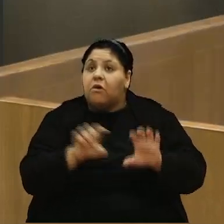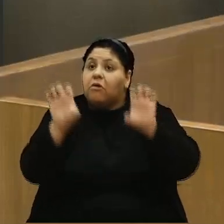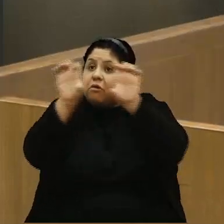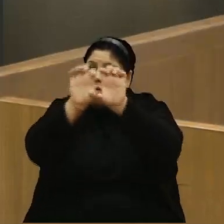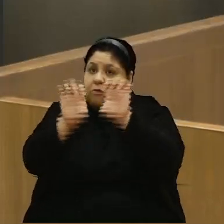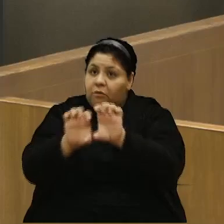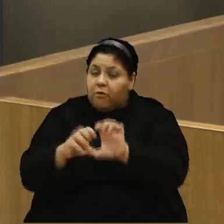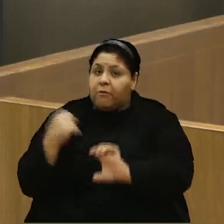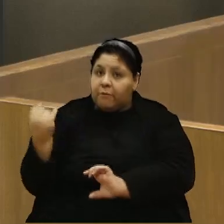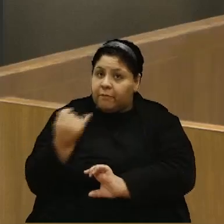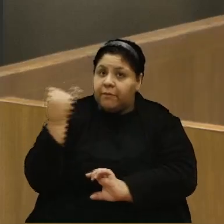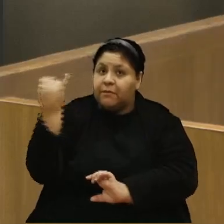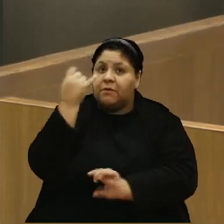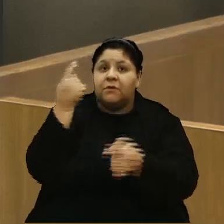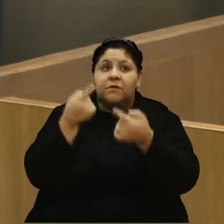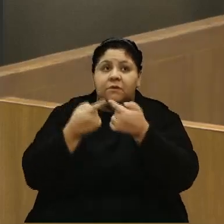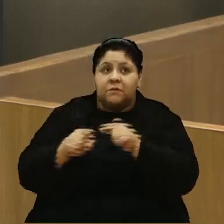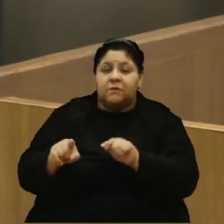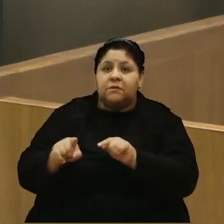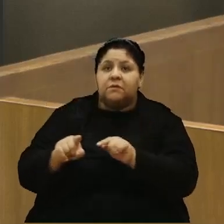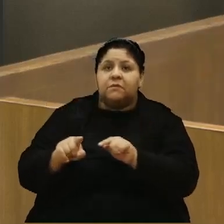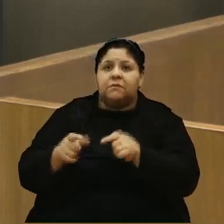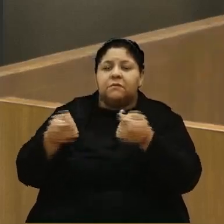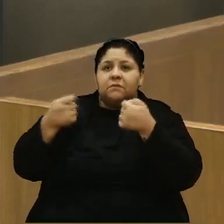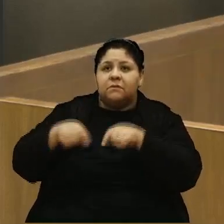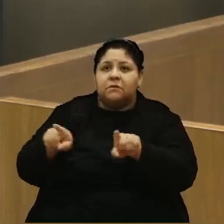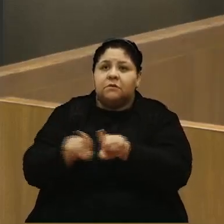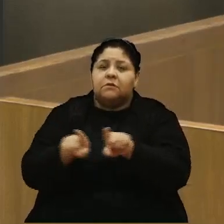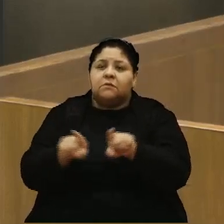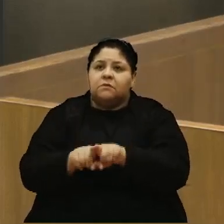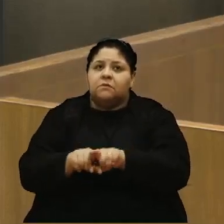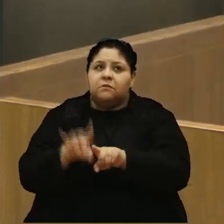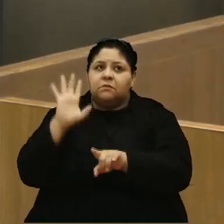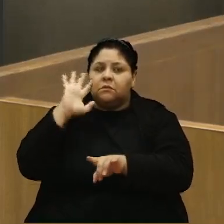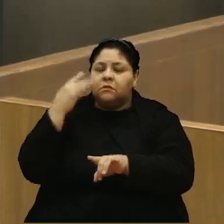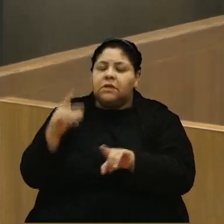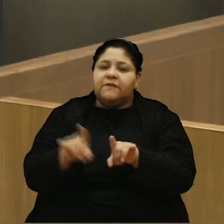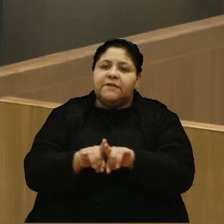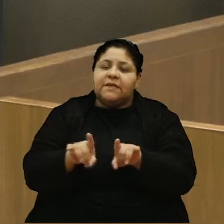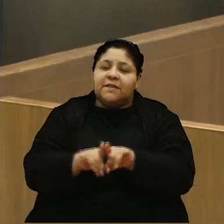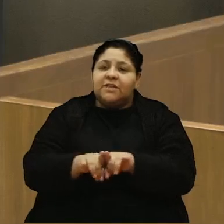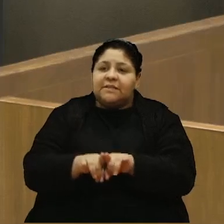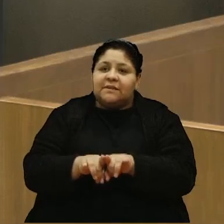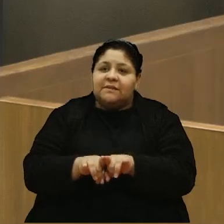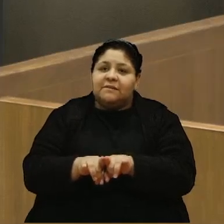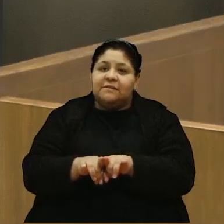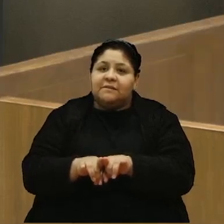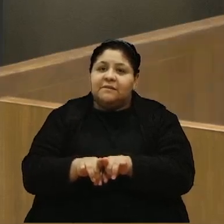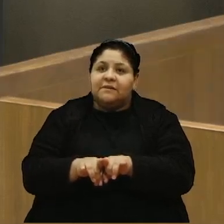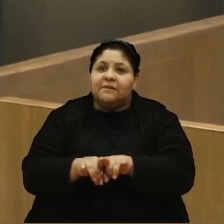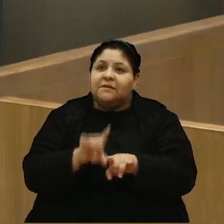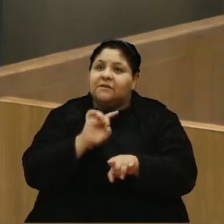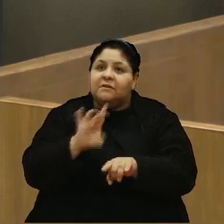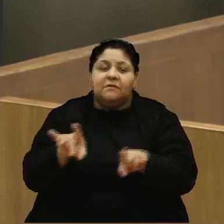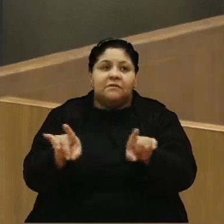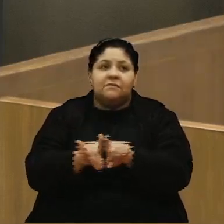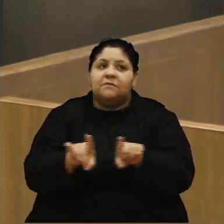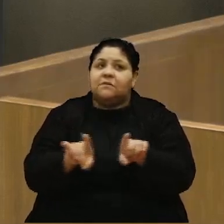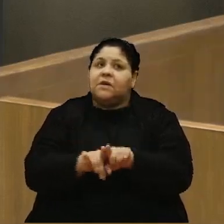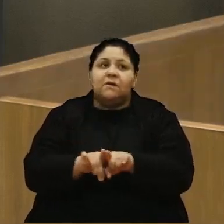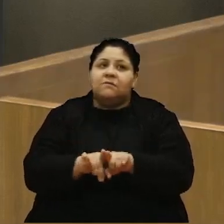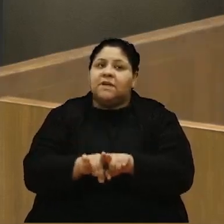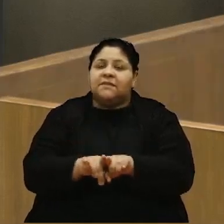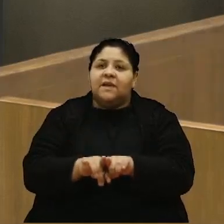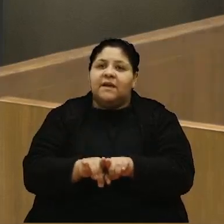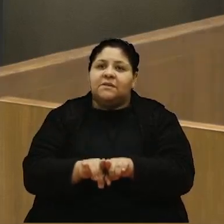estruturas importantes, mas que realmente precisam acontecer. Elas não podem servir apenas de palanque